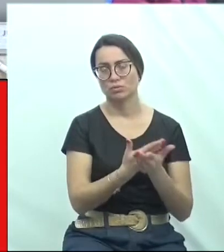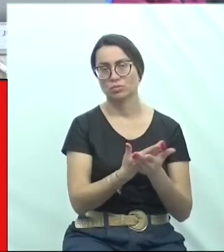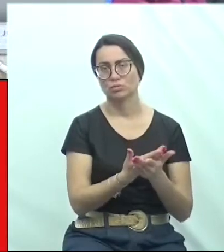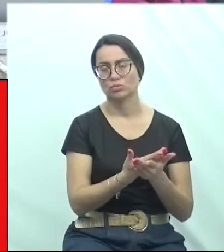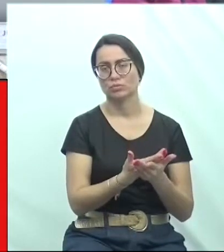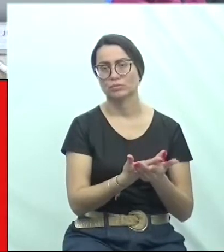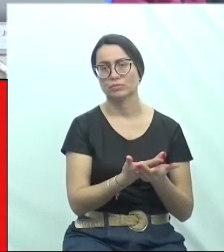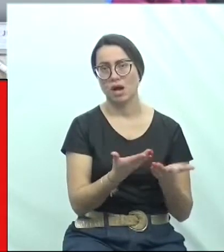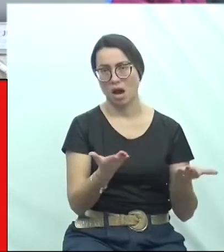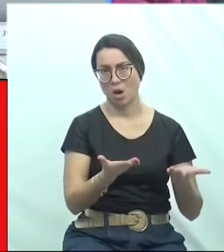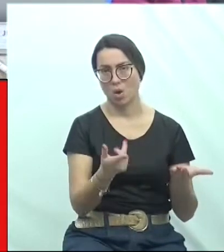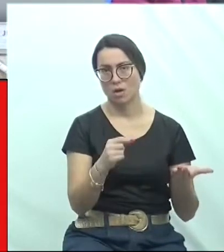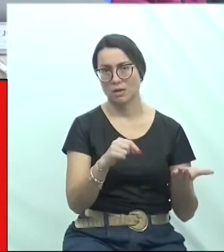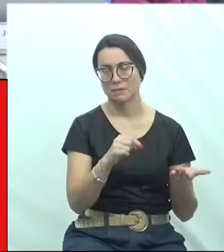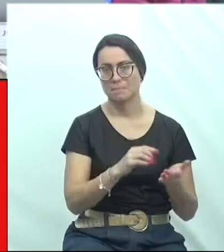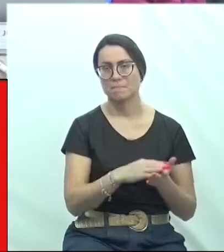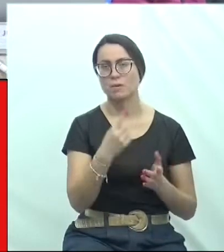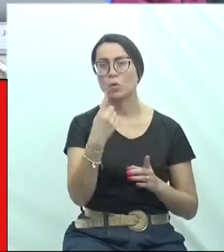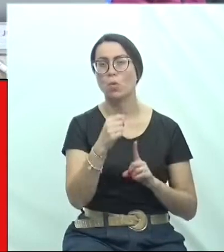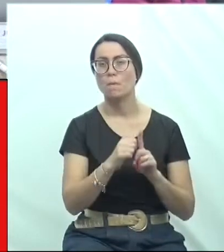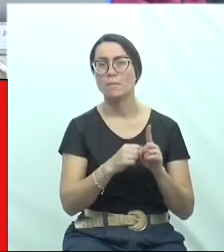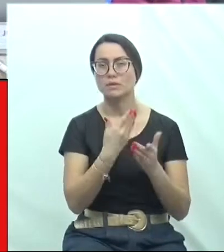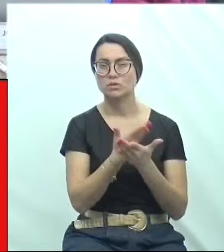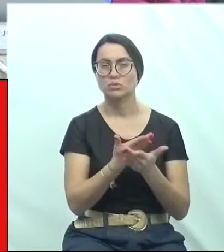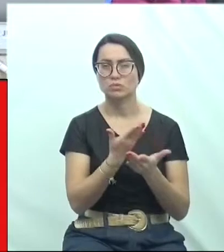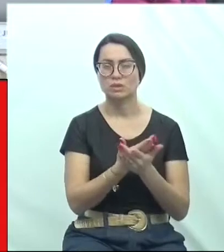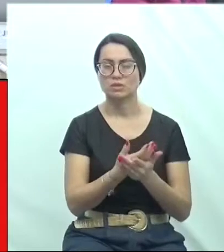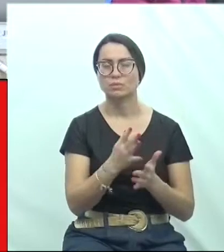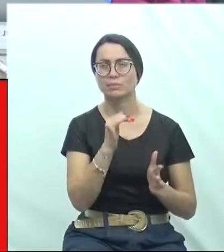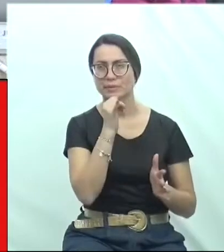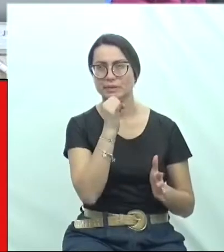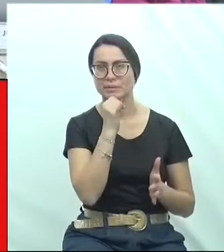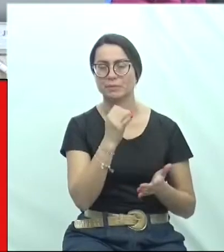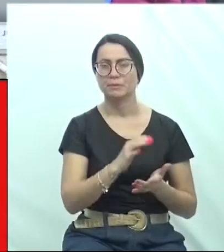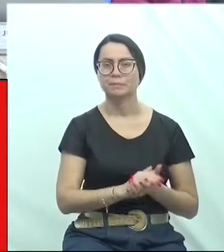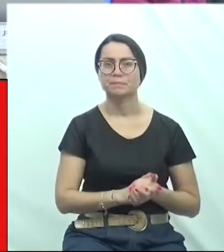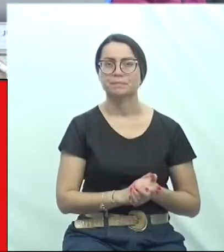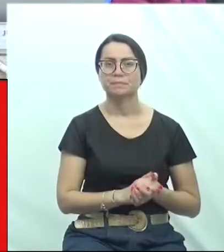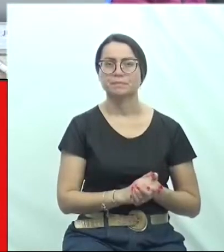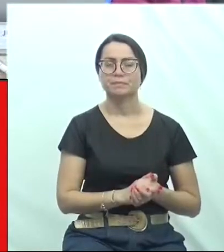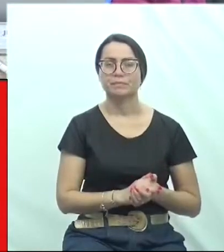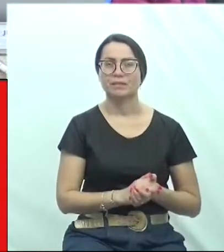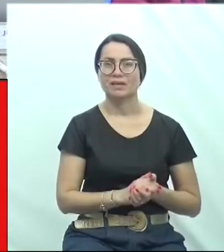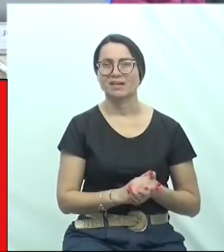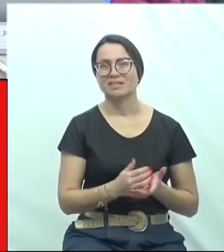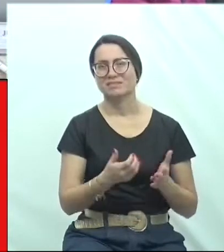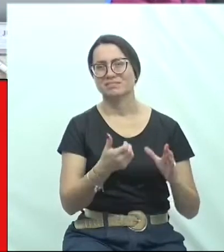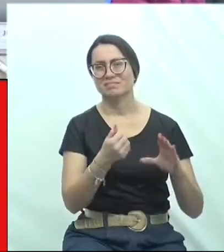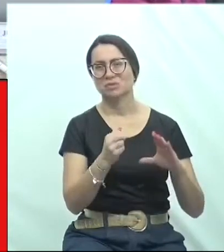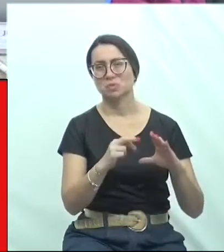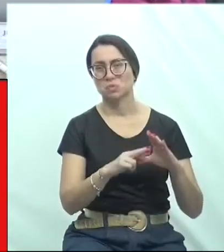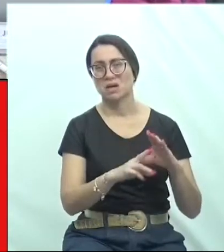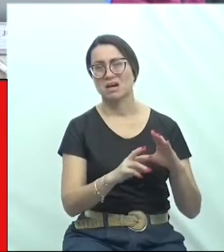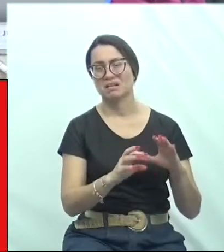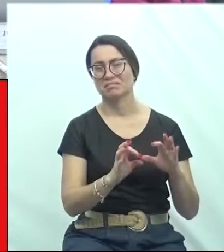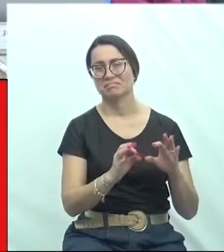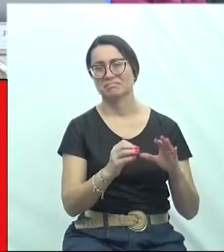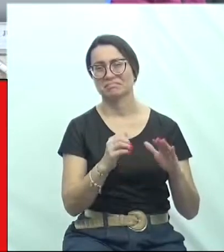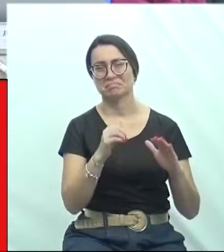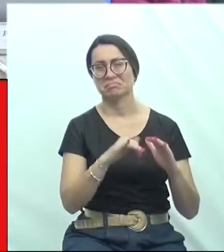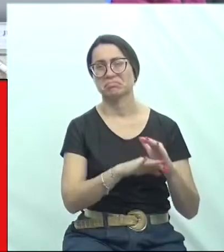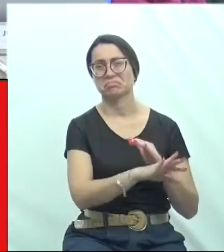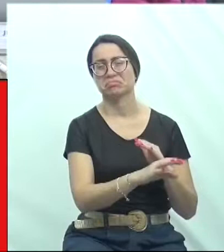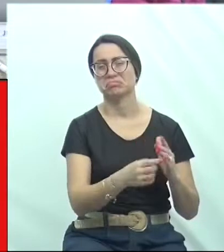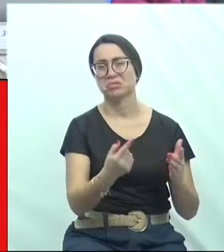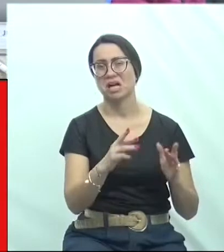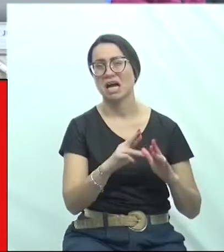o estudo foi de um mês, tendo quatro intermitências ali no estudo, a diferença na medição foi de 1%. Tá? Então,